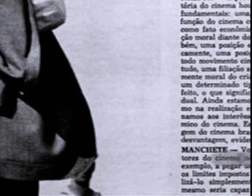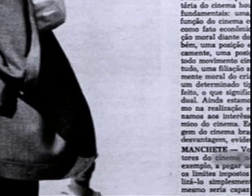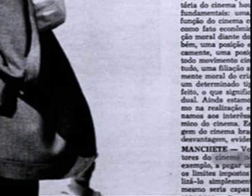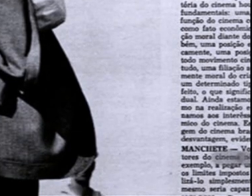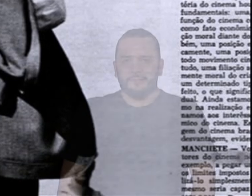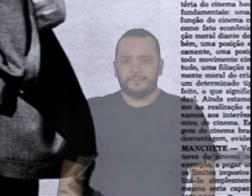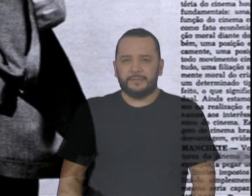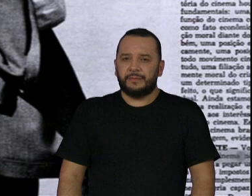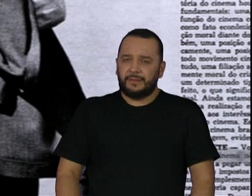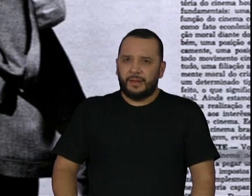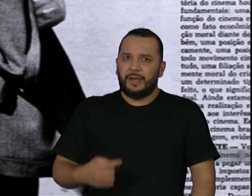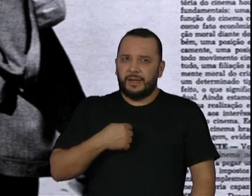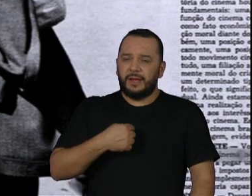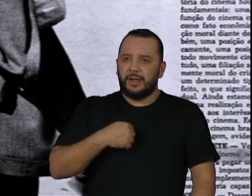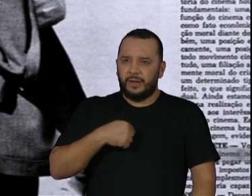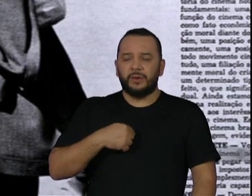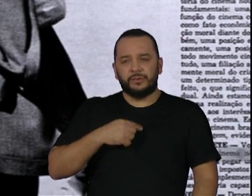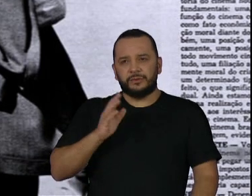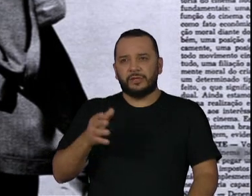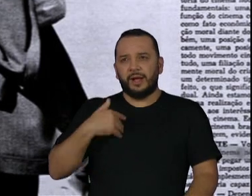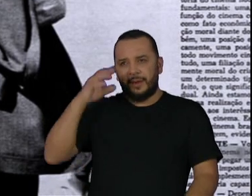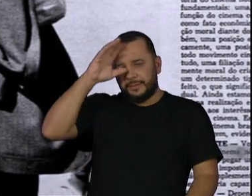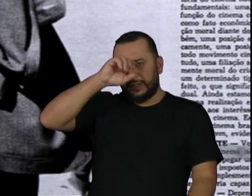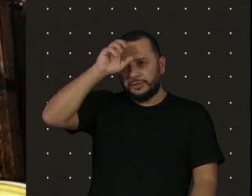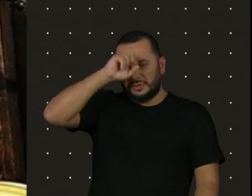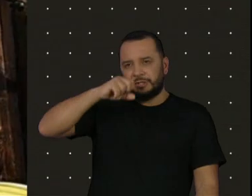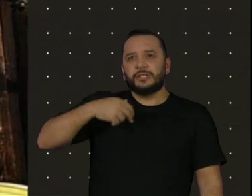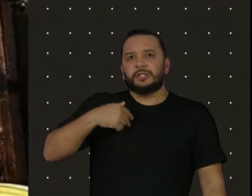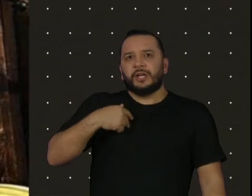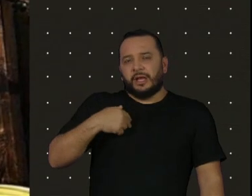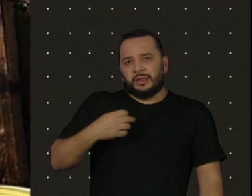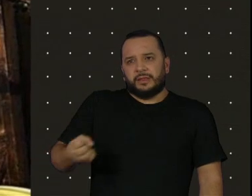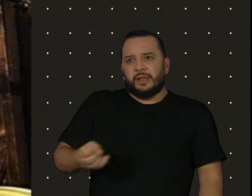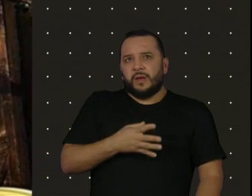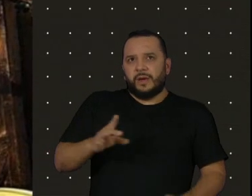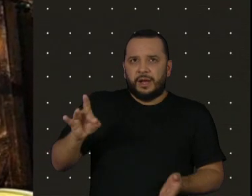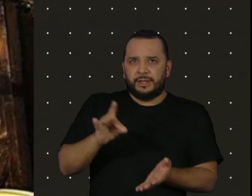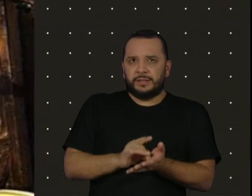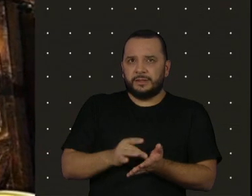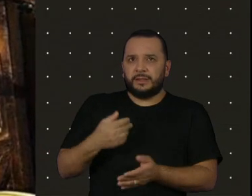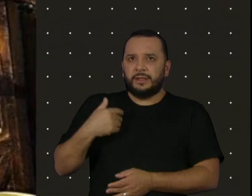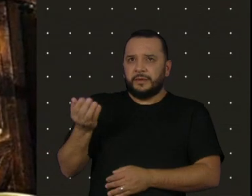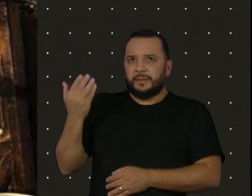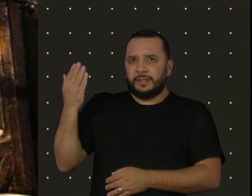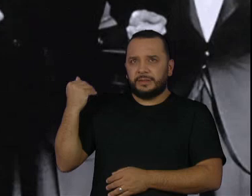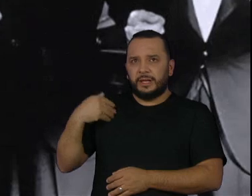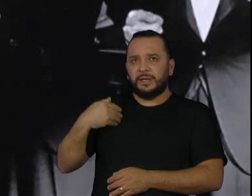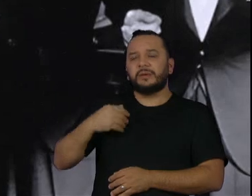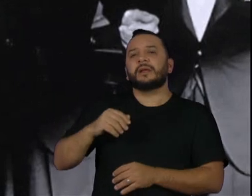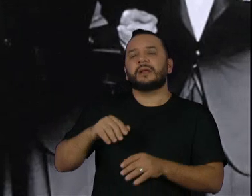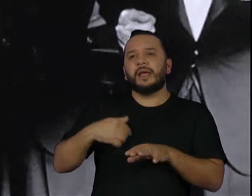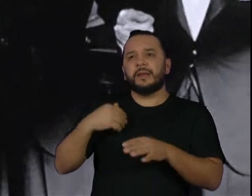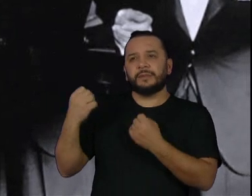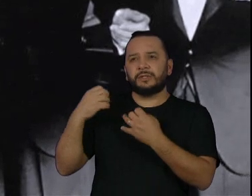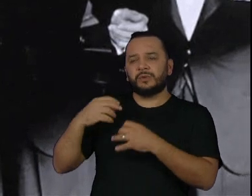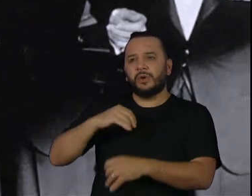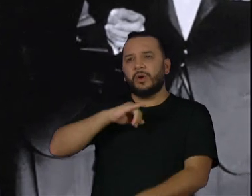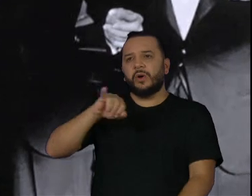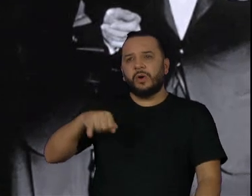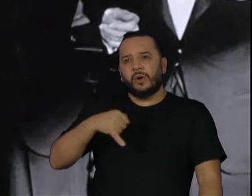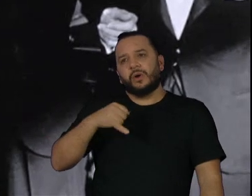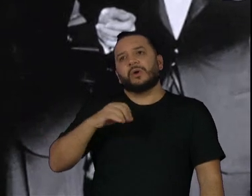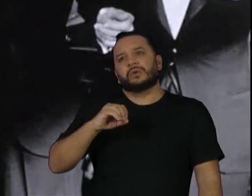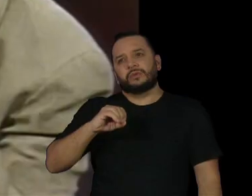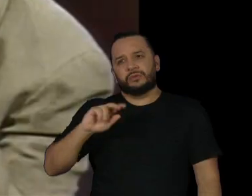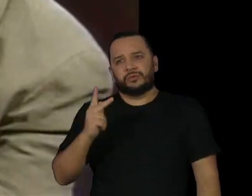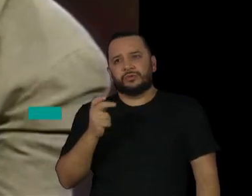Eu fui formado pelo neorrealismo, antes do neorrealismo, fui formado pelo John Ford. A dieta era cinema americano, mais cinema americano e como sobremesa